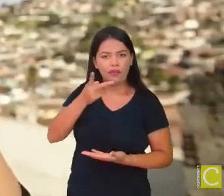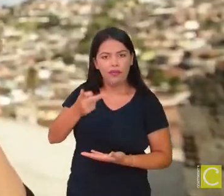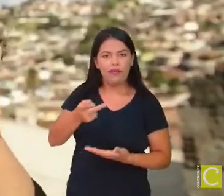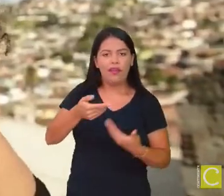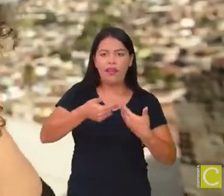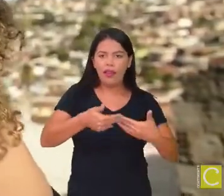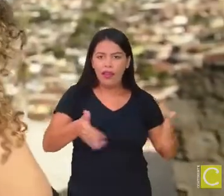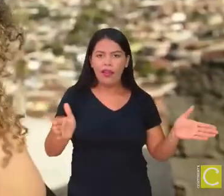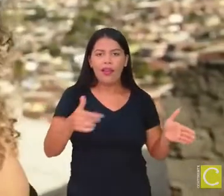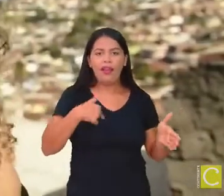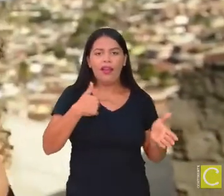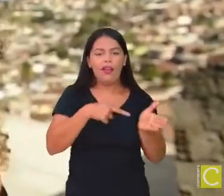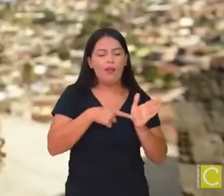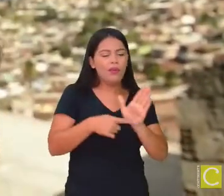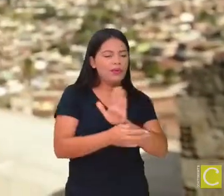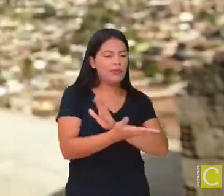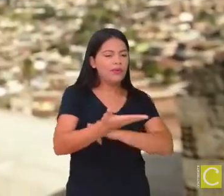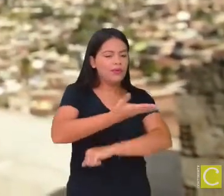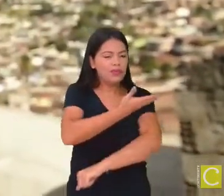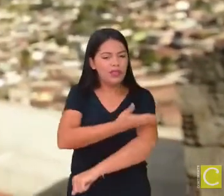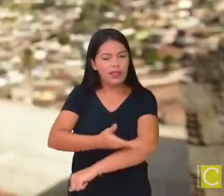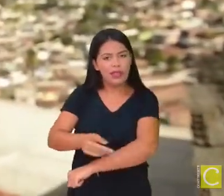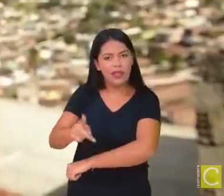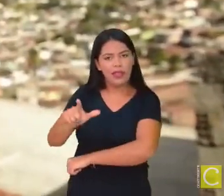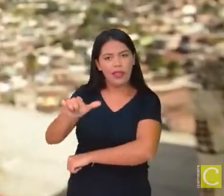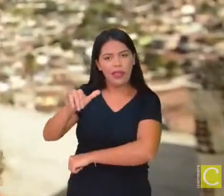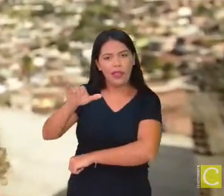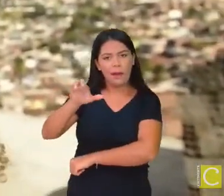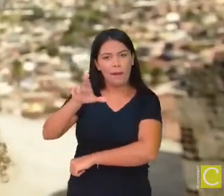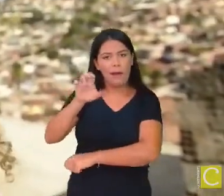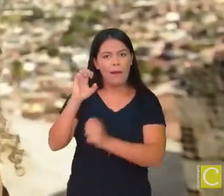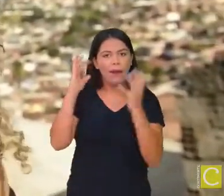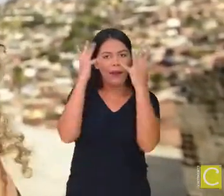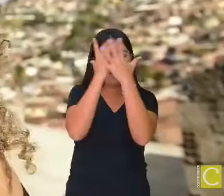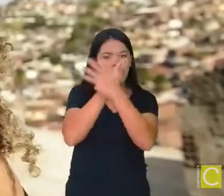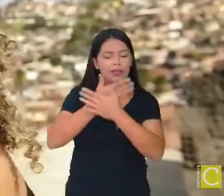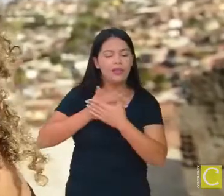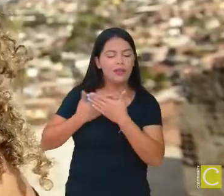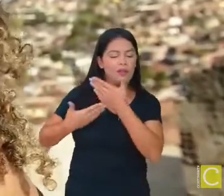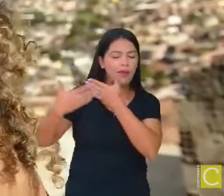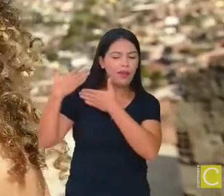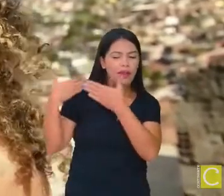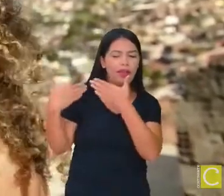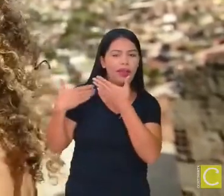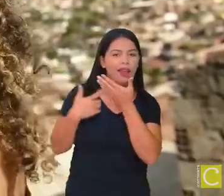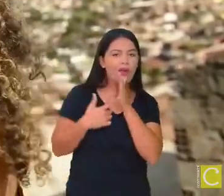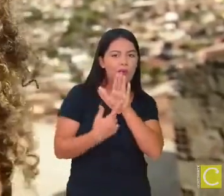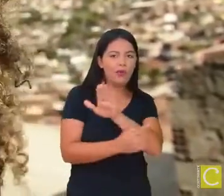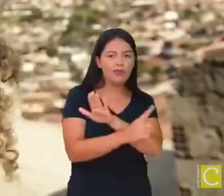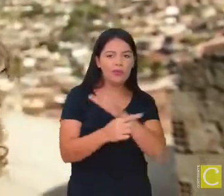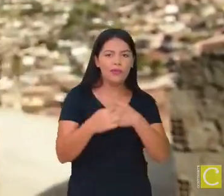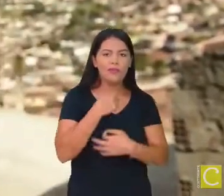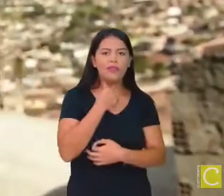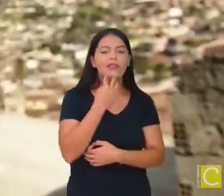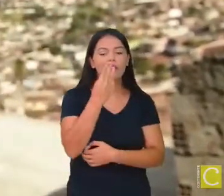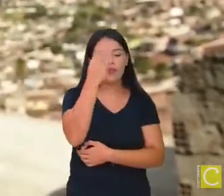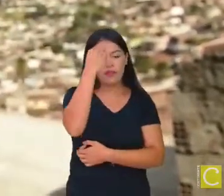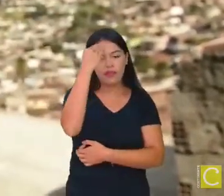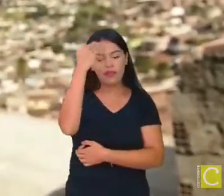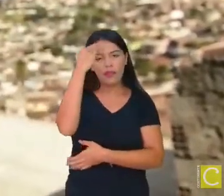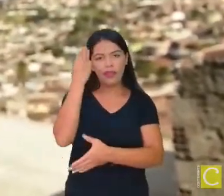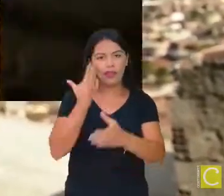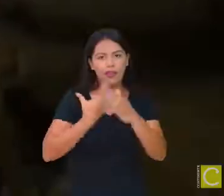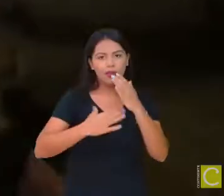alas, que trago na pele palmares a beleza de meus ancestrais. Trago no peito a voz da memória, do canto